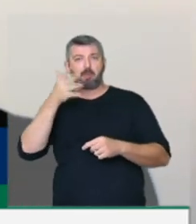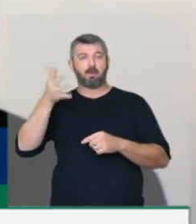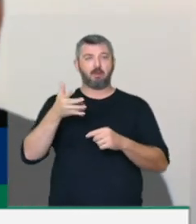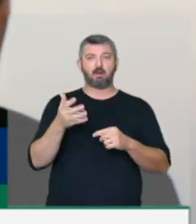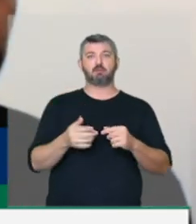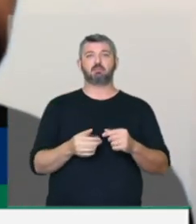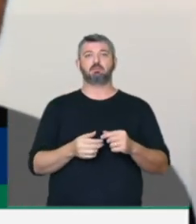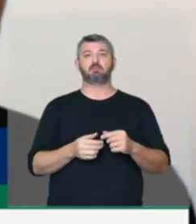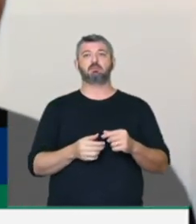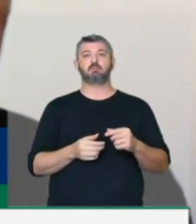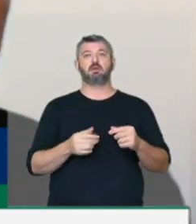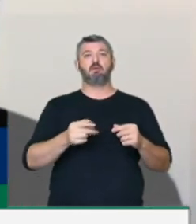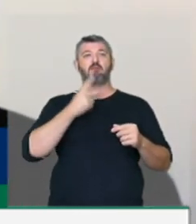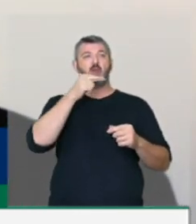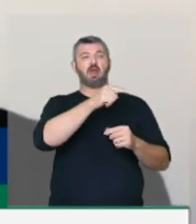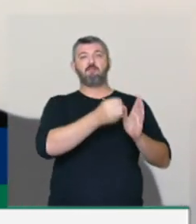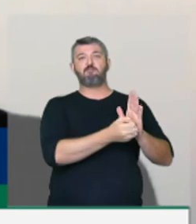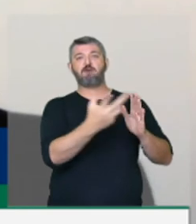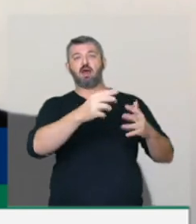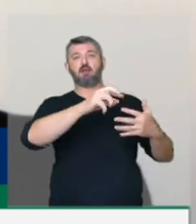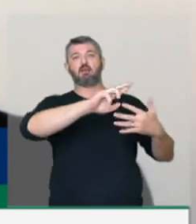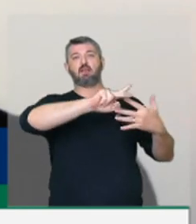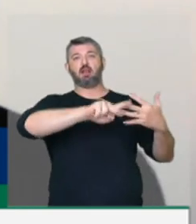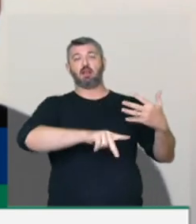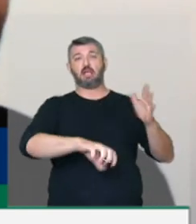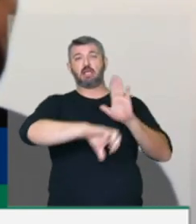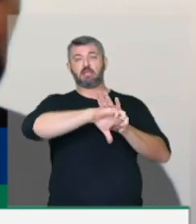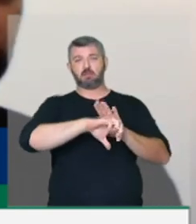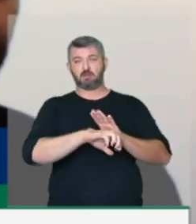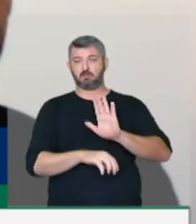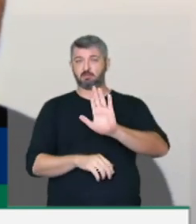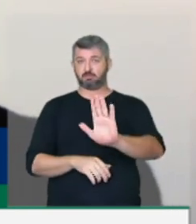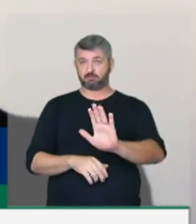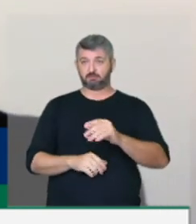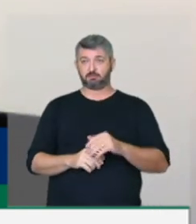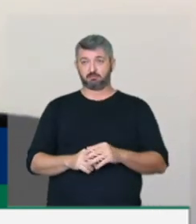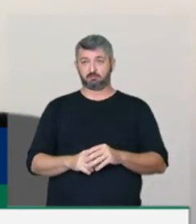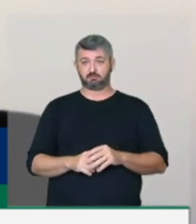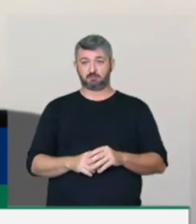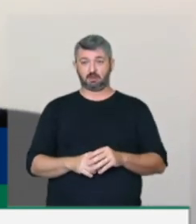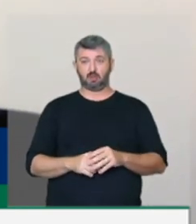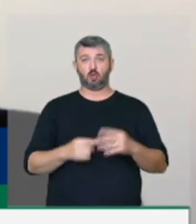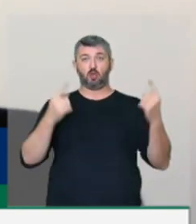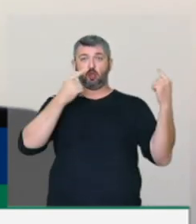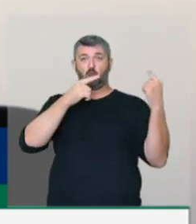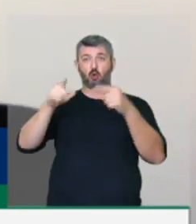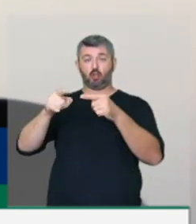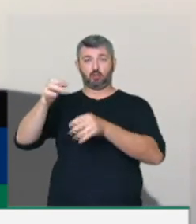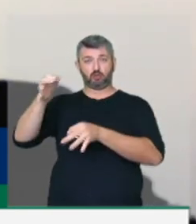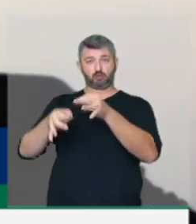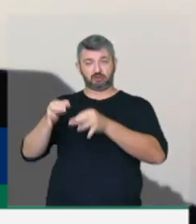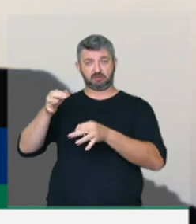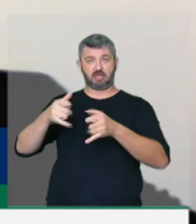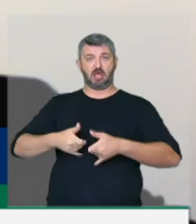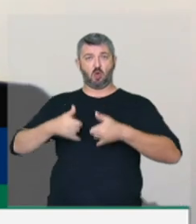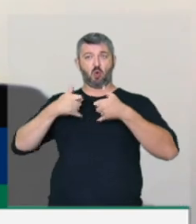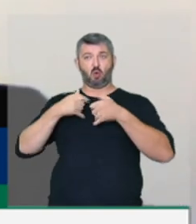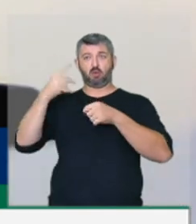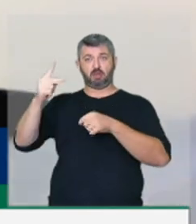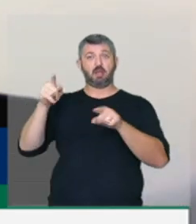em uma série de crimes que, abro aspas, além de tipificarem crimes contra a honra do Poder Judiciário e dos ministros do